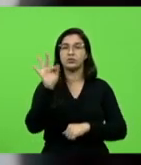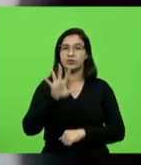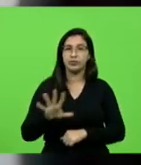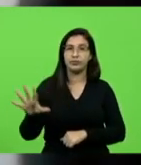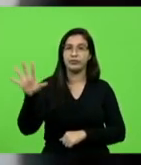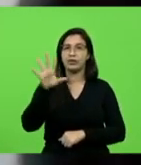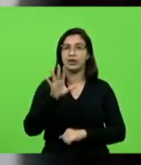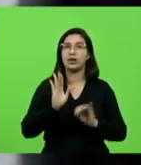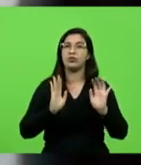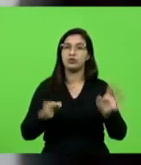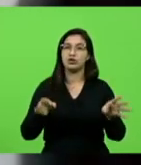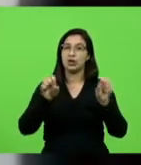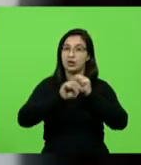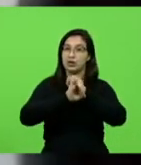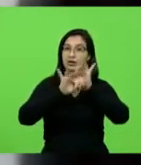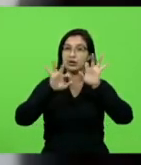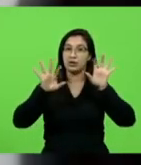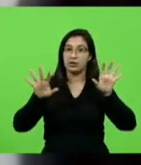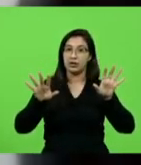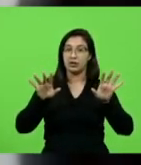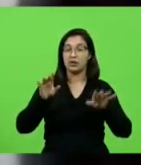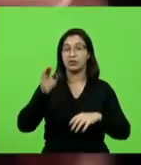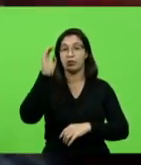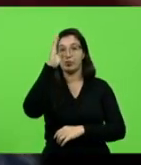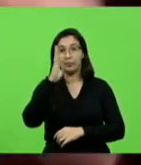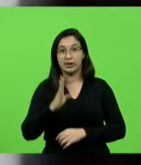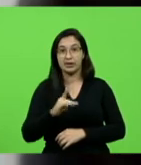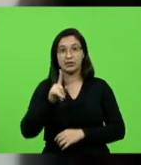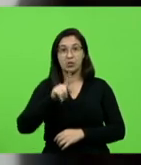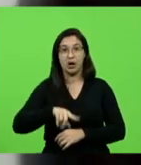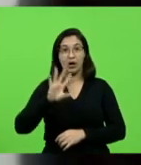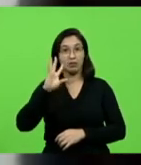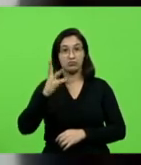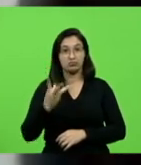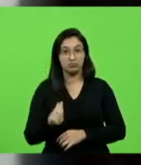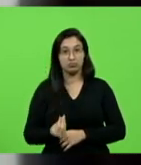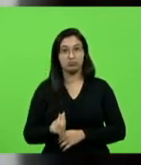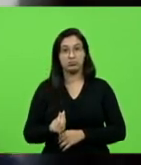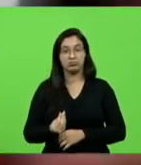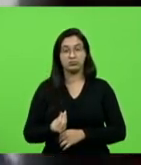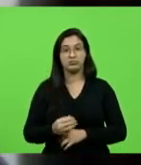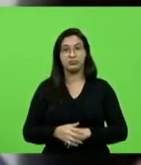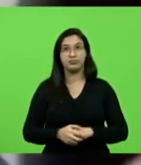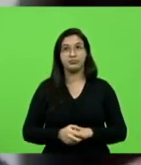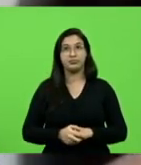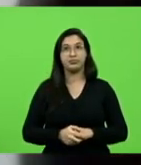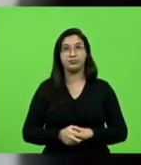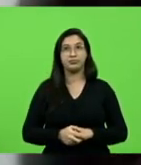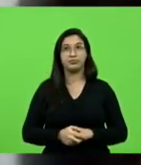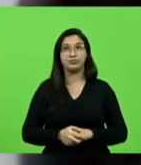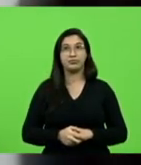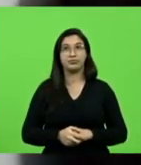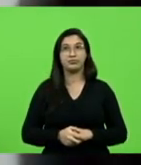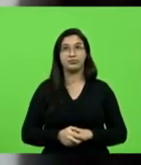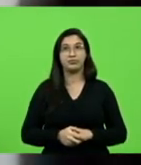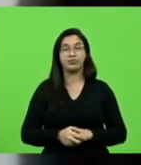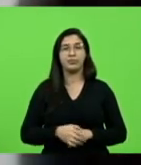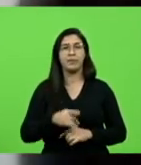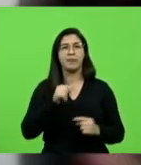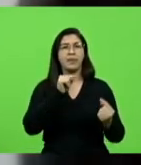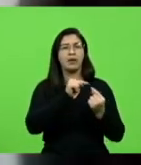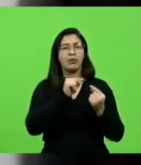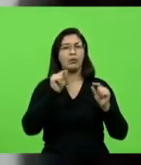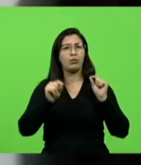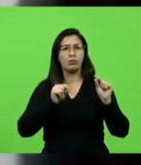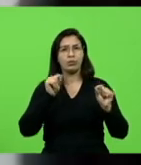muito claro que o Brasil é uma sociedade pluralista. Isso logo lá no preâmbulo. Isso significa não apenas